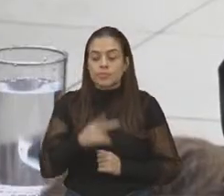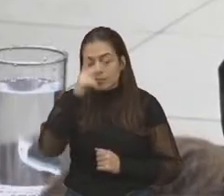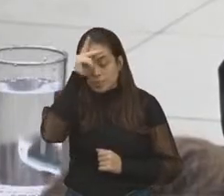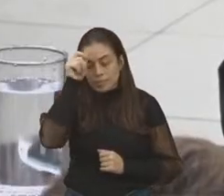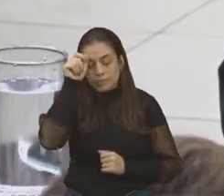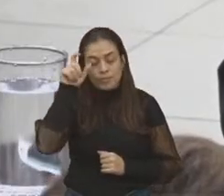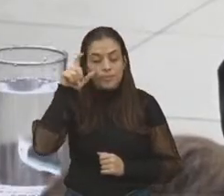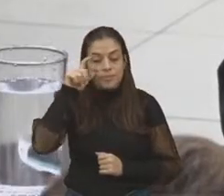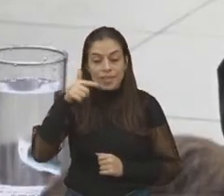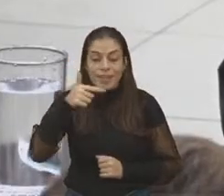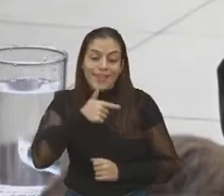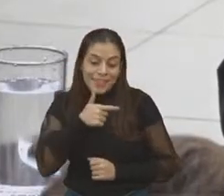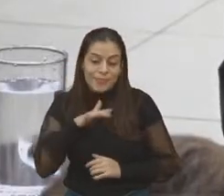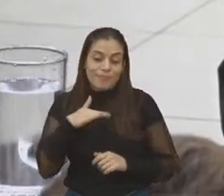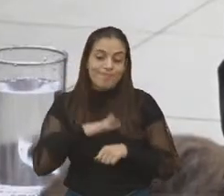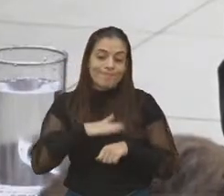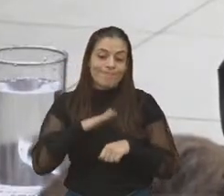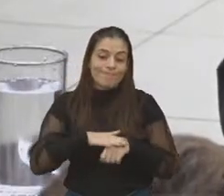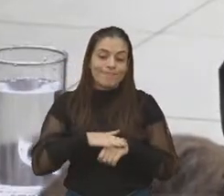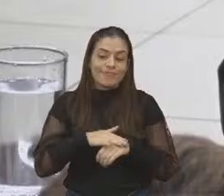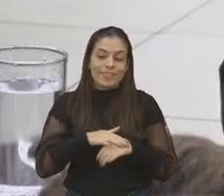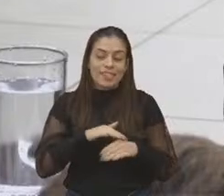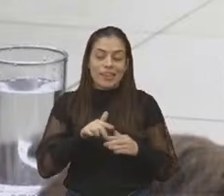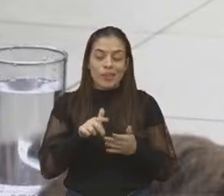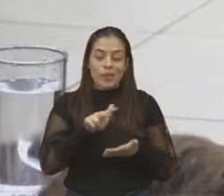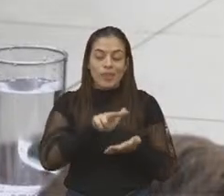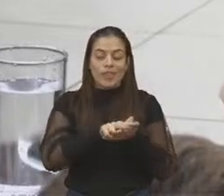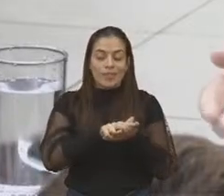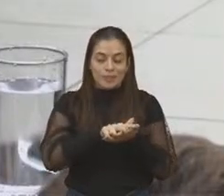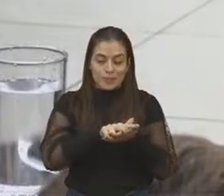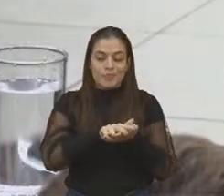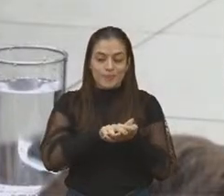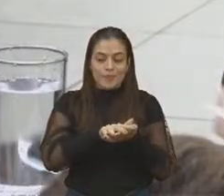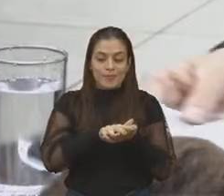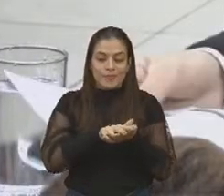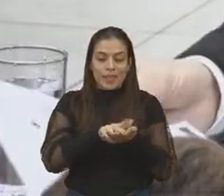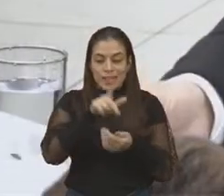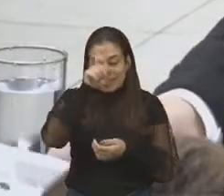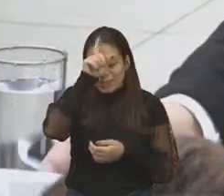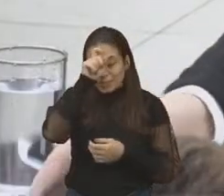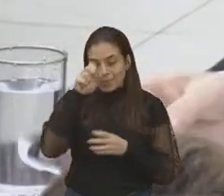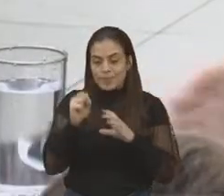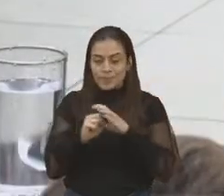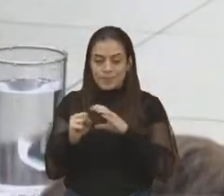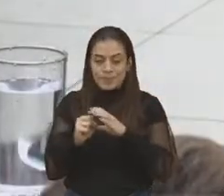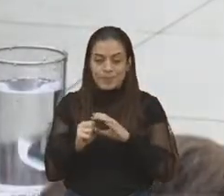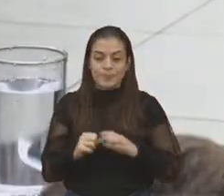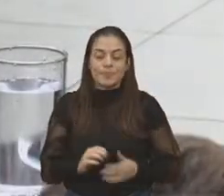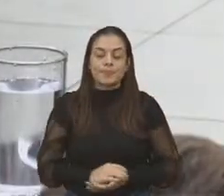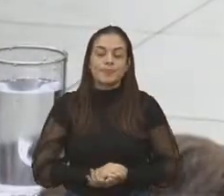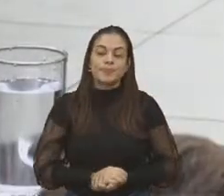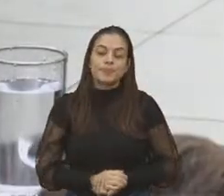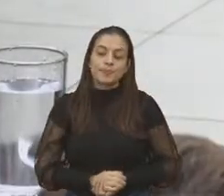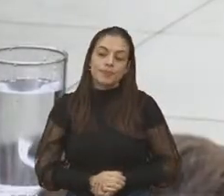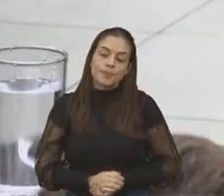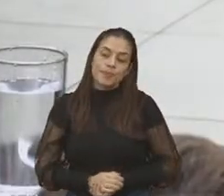Celso Florencio, que vai fazer esse leito, que vai aumentar os leitos na Santa Casa de Jacareí.